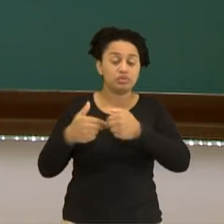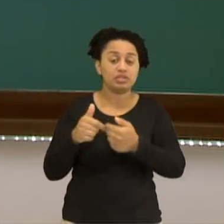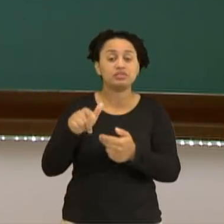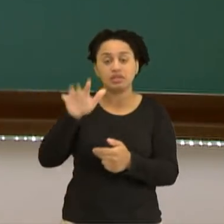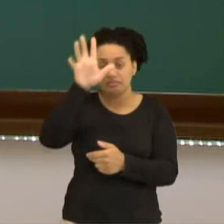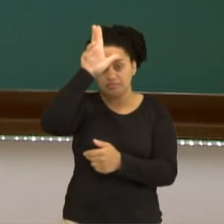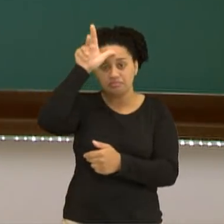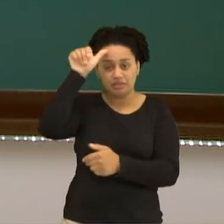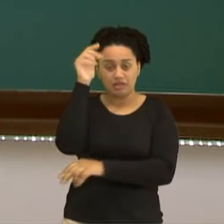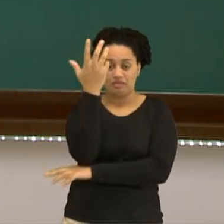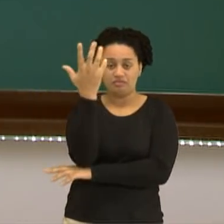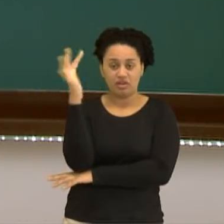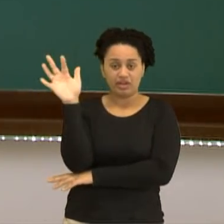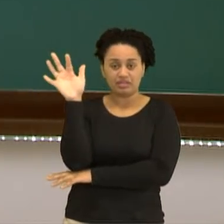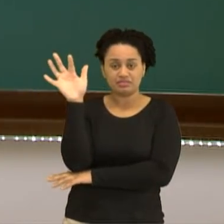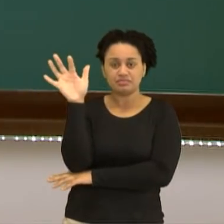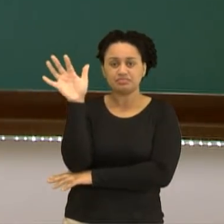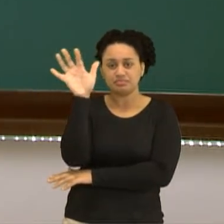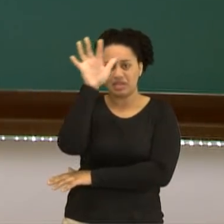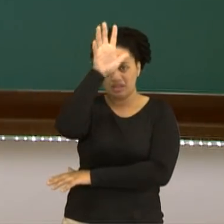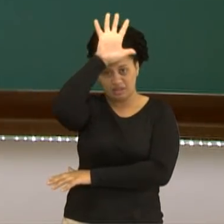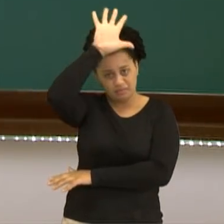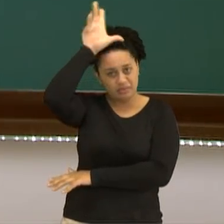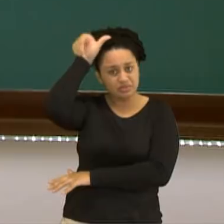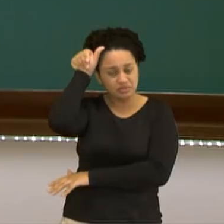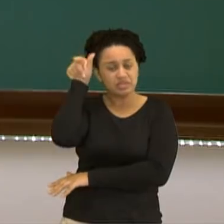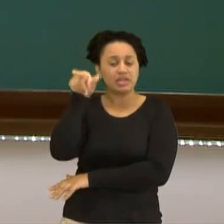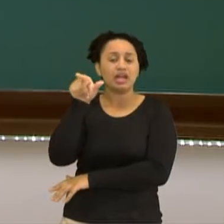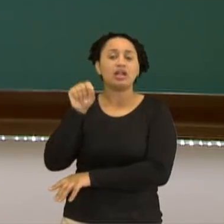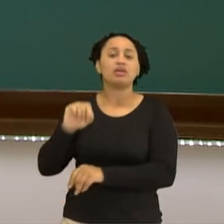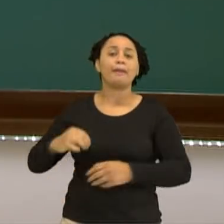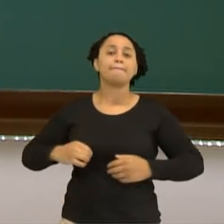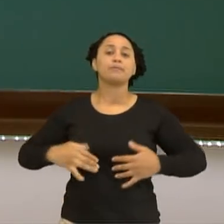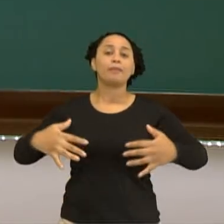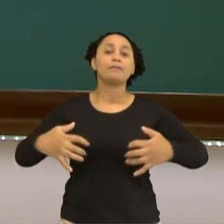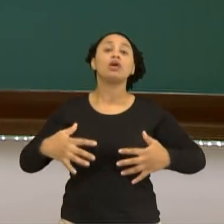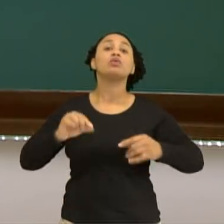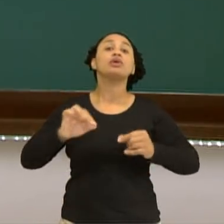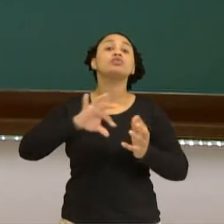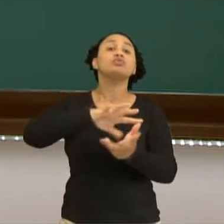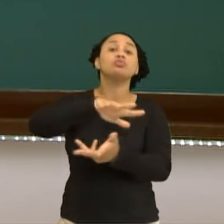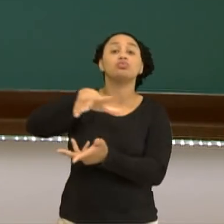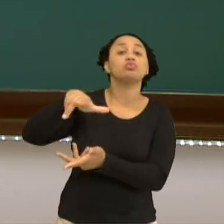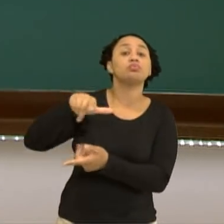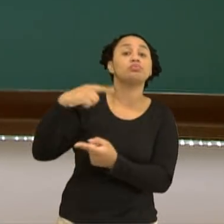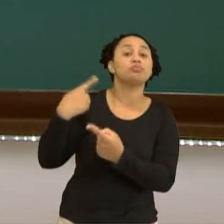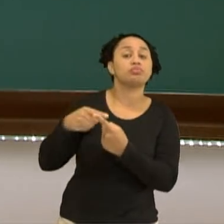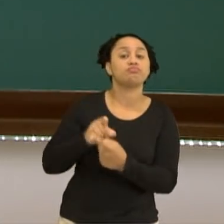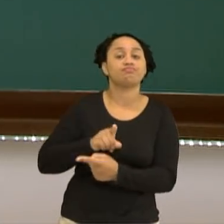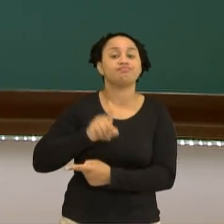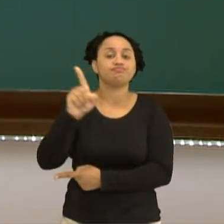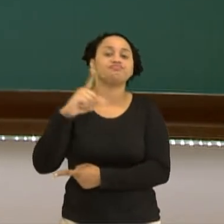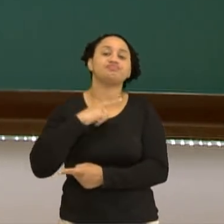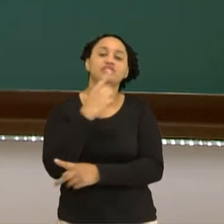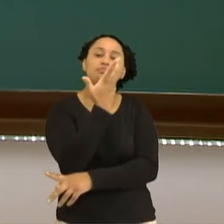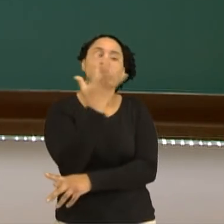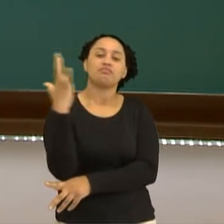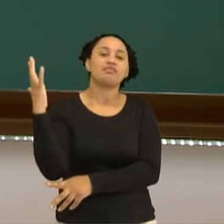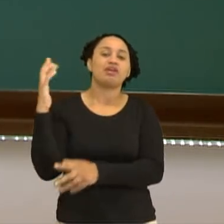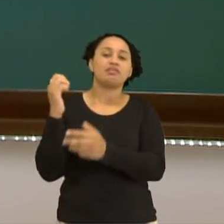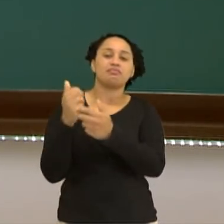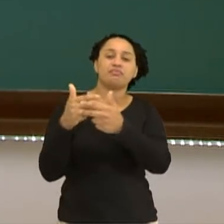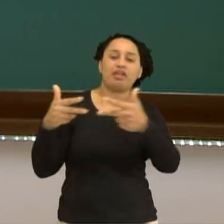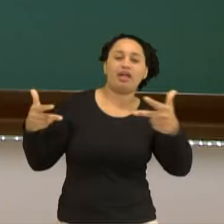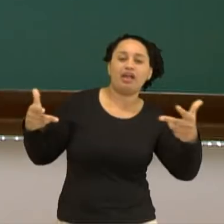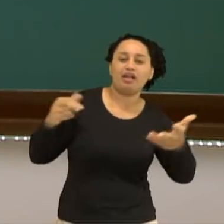é considerada como o pulmão do mundo. Dada a grande variedade de seres vivos, a grande biodiversidade e a